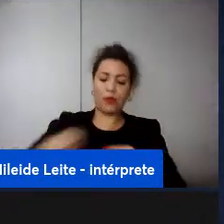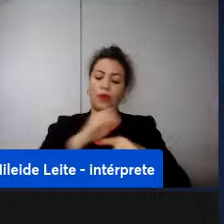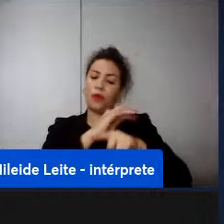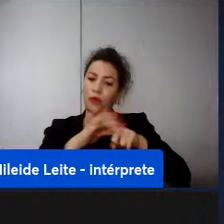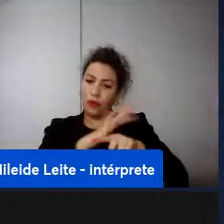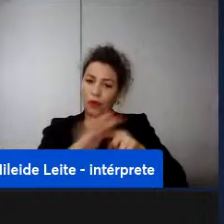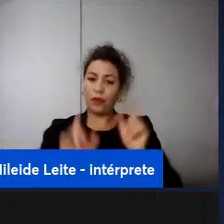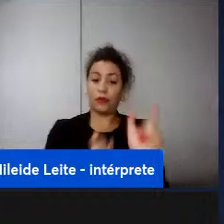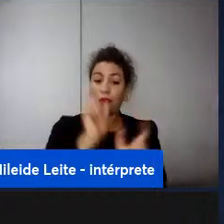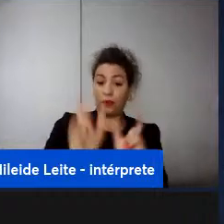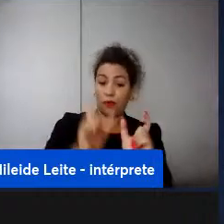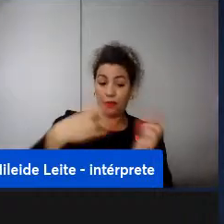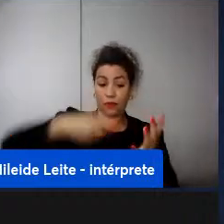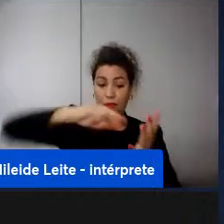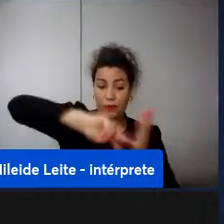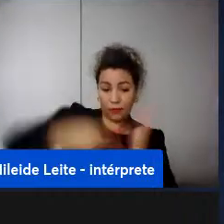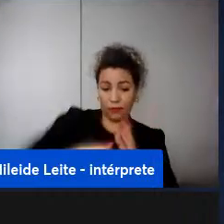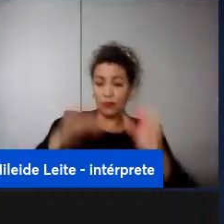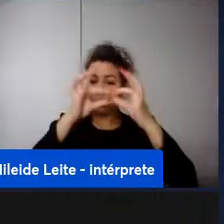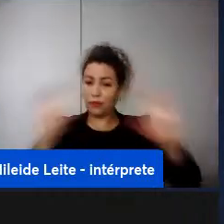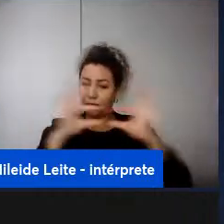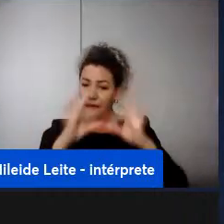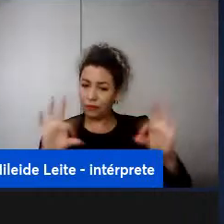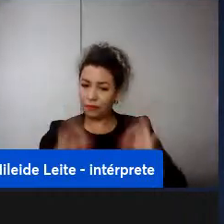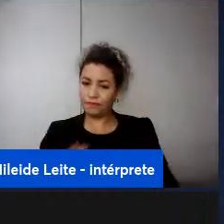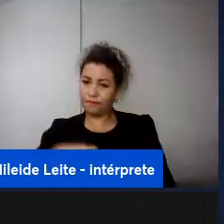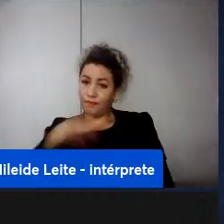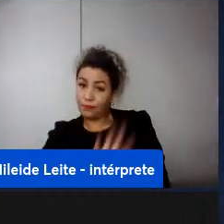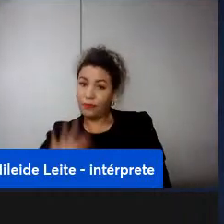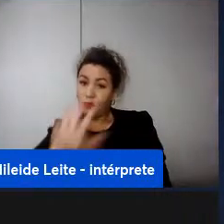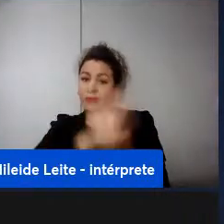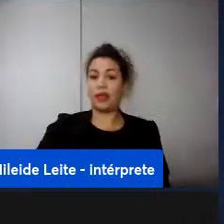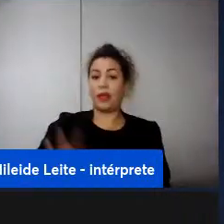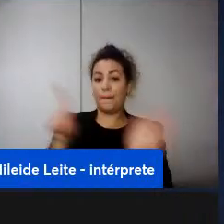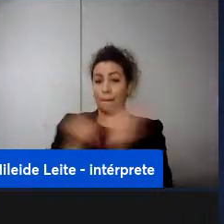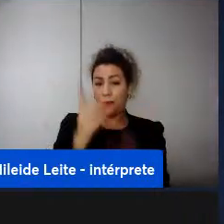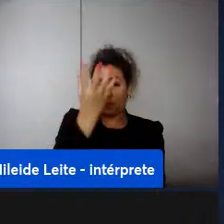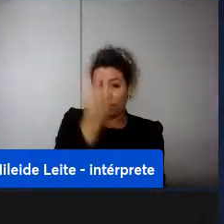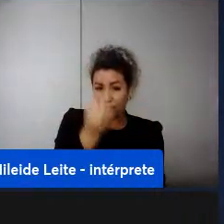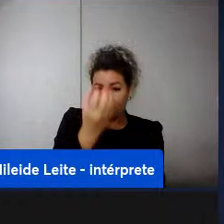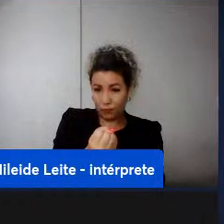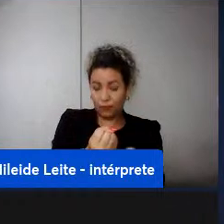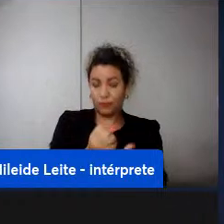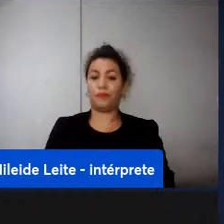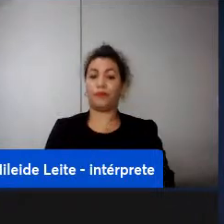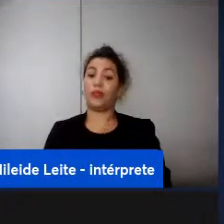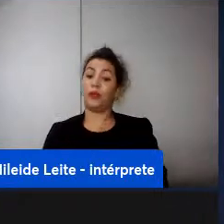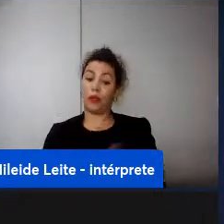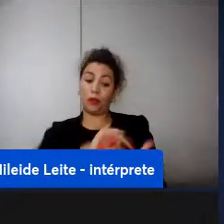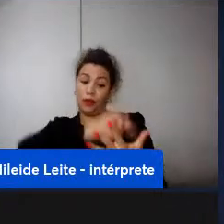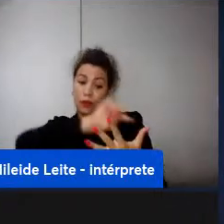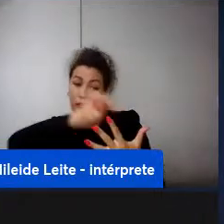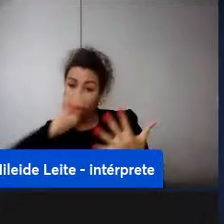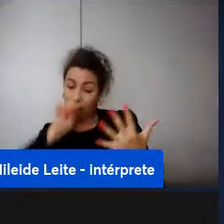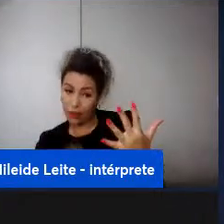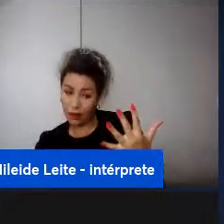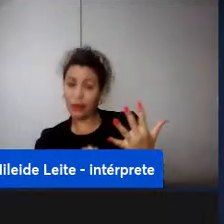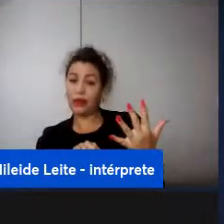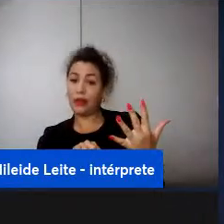morfológicos, semânticos, sintáticos e pragmáticos da alfabetização, os quais, de alguma